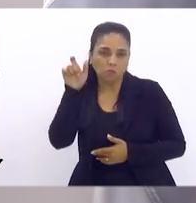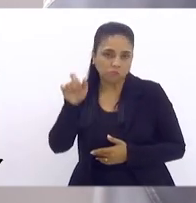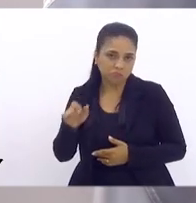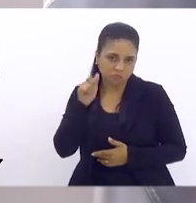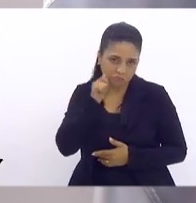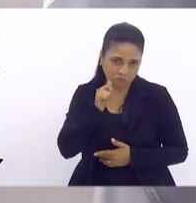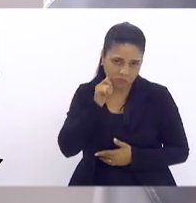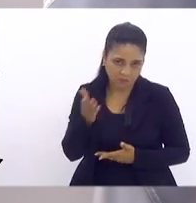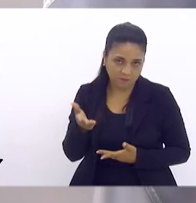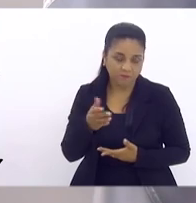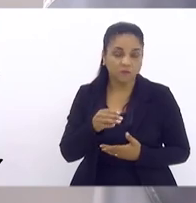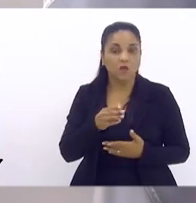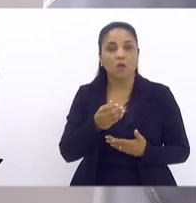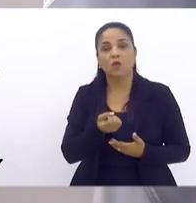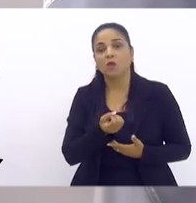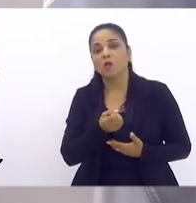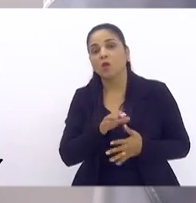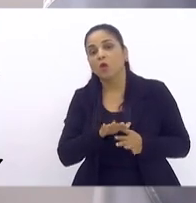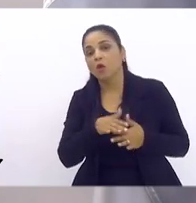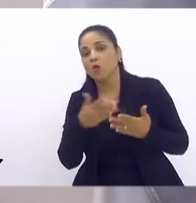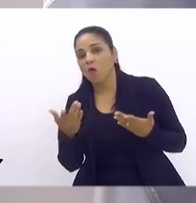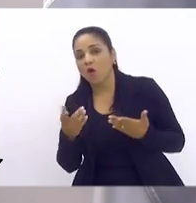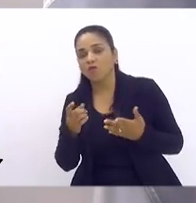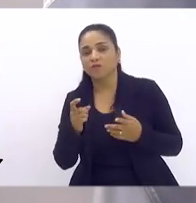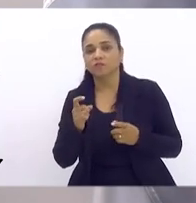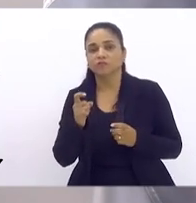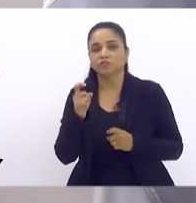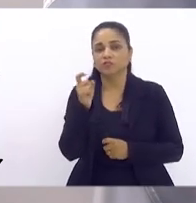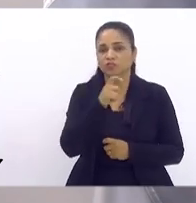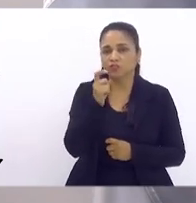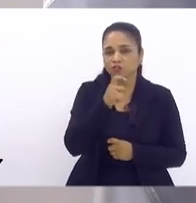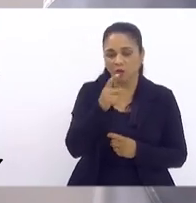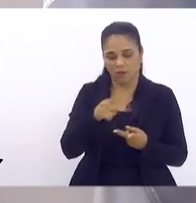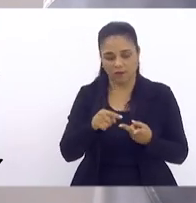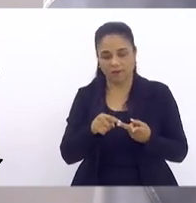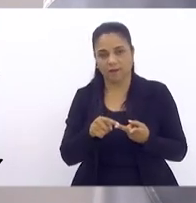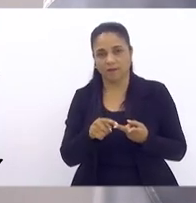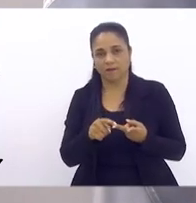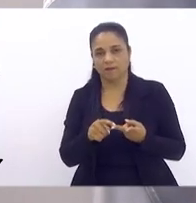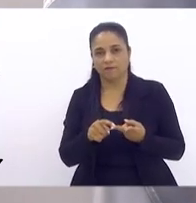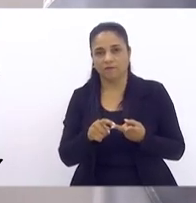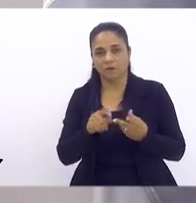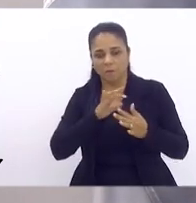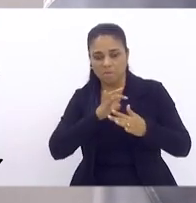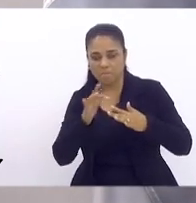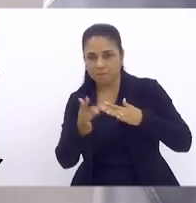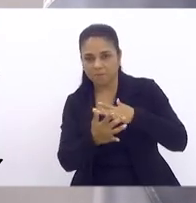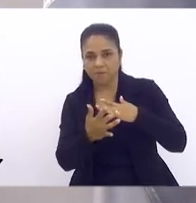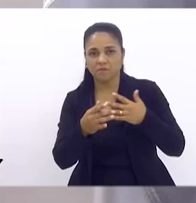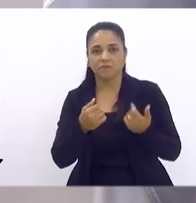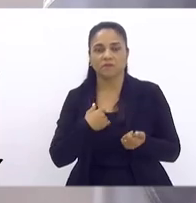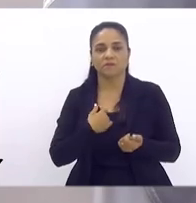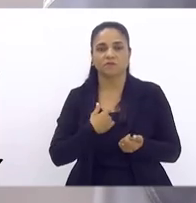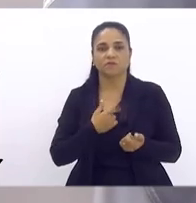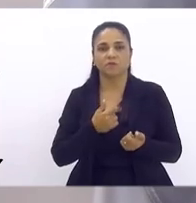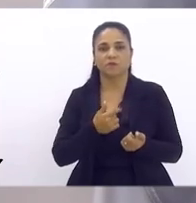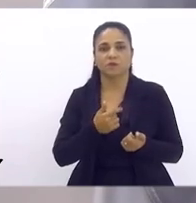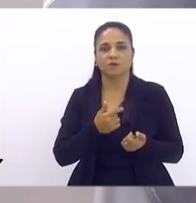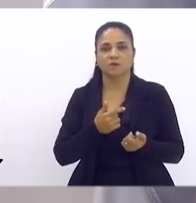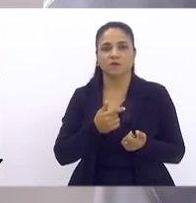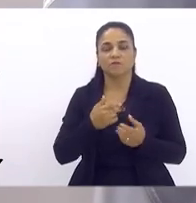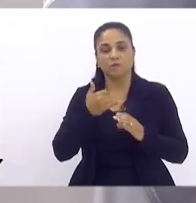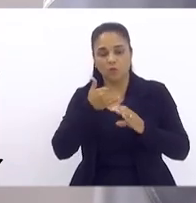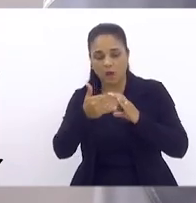aqui qual o instrumento se foi Tik Tok se foi mídia se foi página né se foi